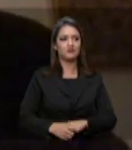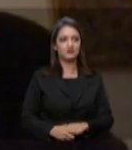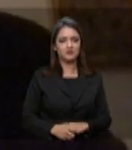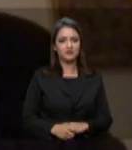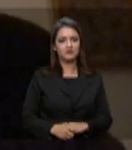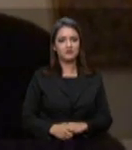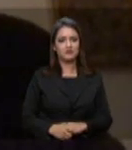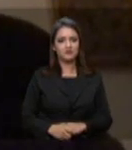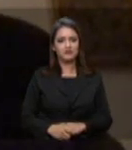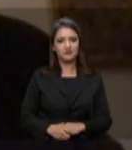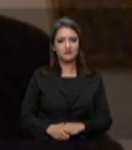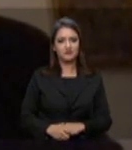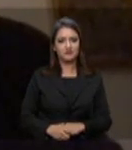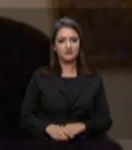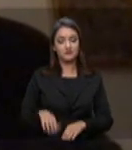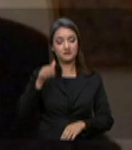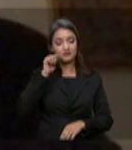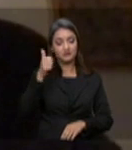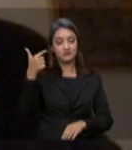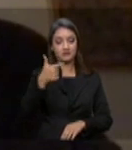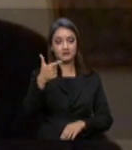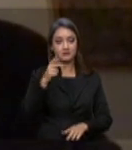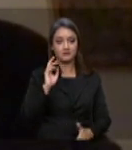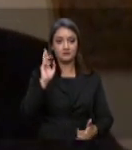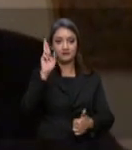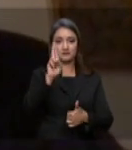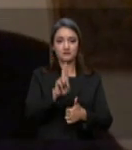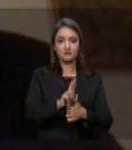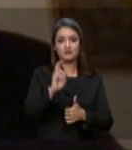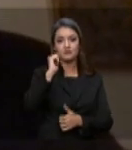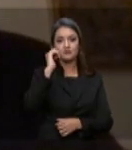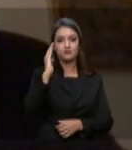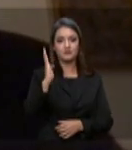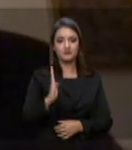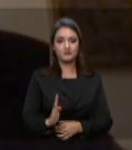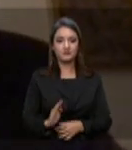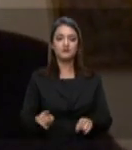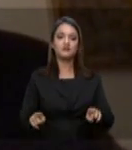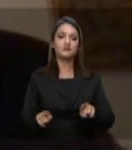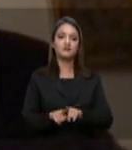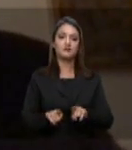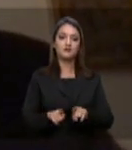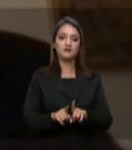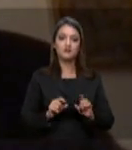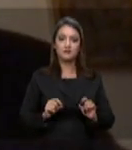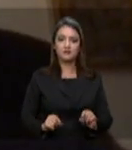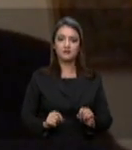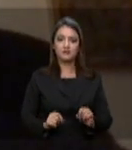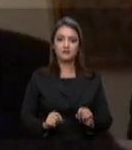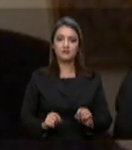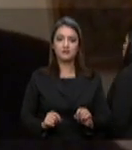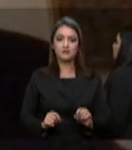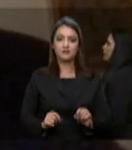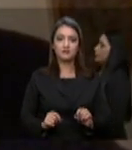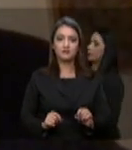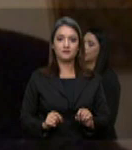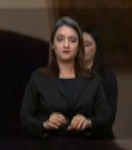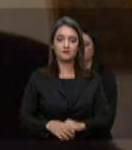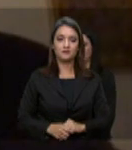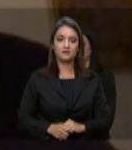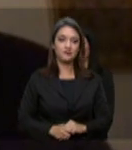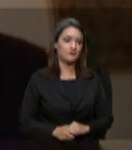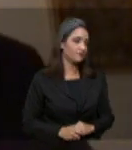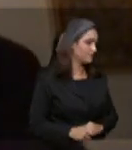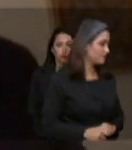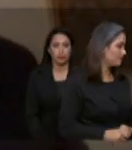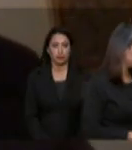a senhora subprocuradora-geral da república e também e reconhecimento pela